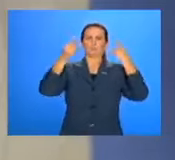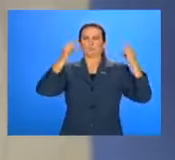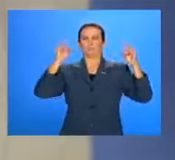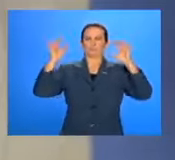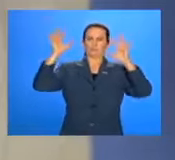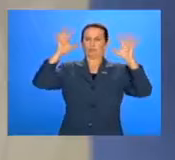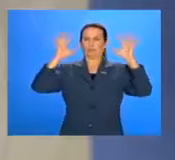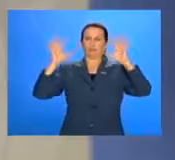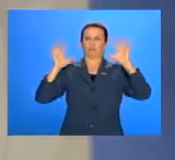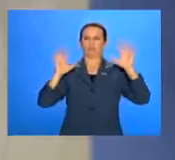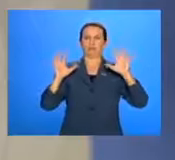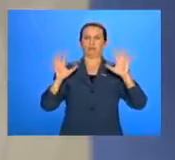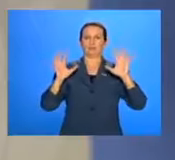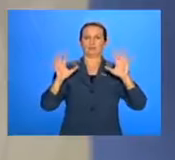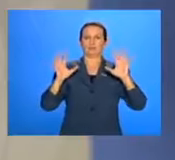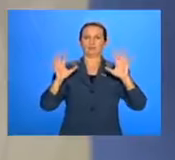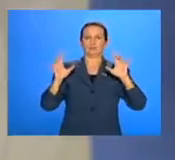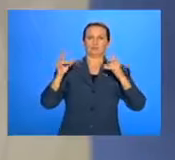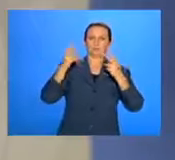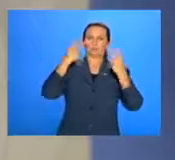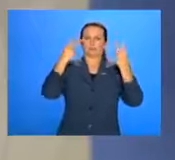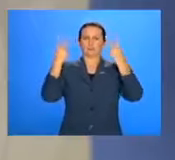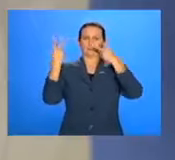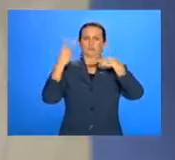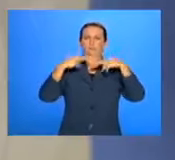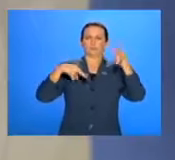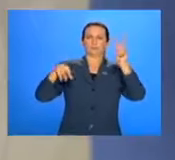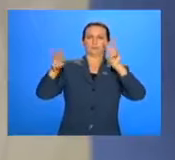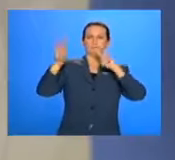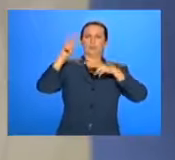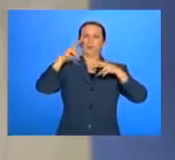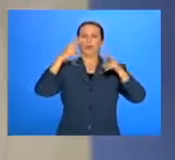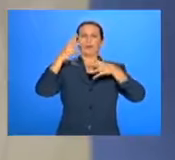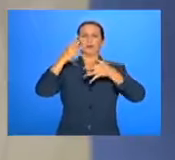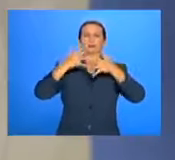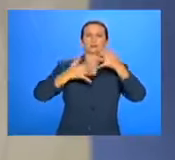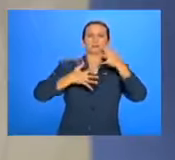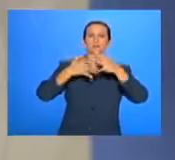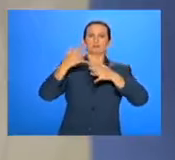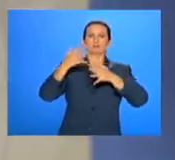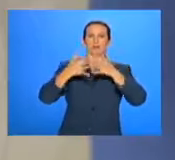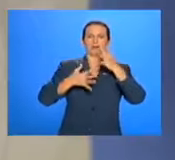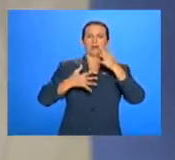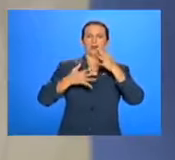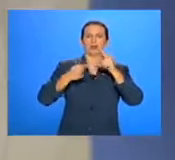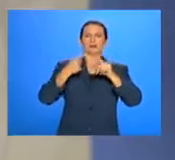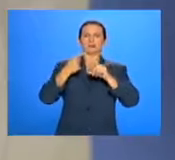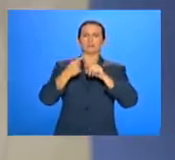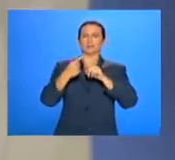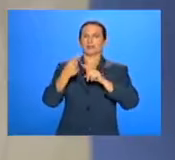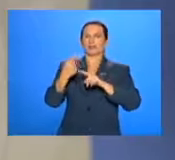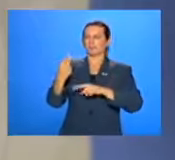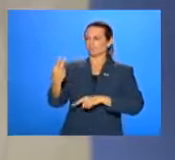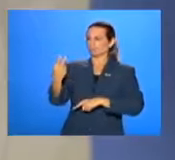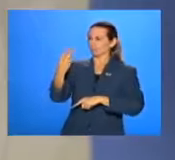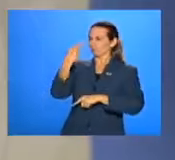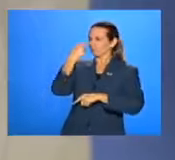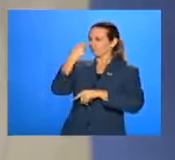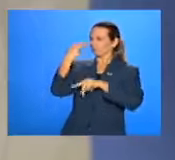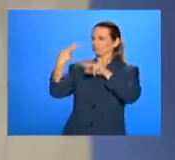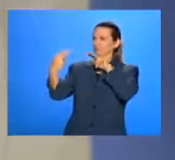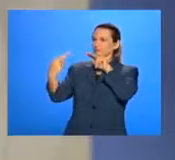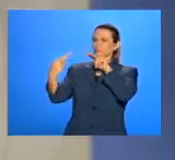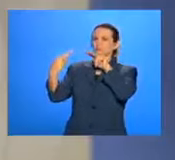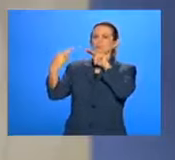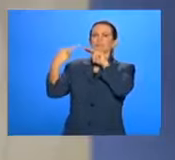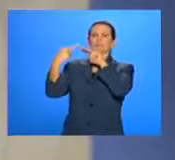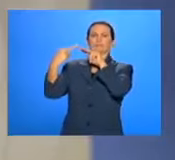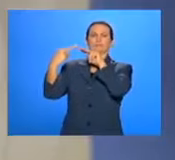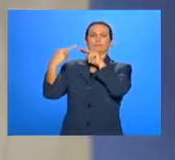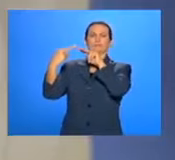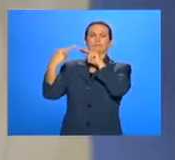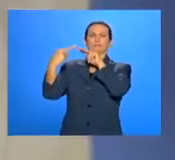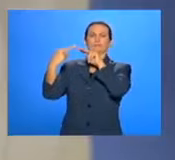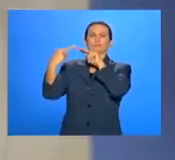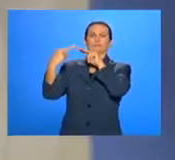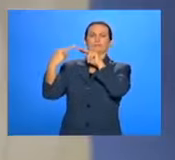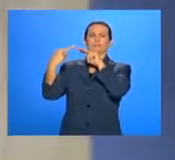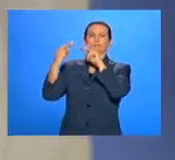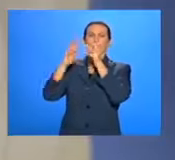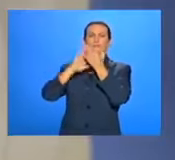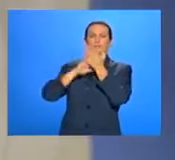volta, né? Então a atenção dele tem que estar completamente pro